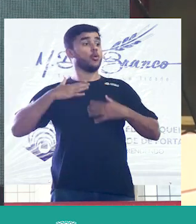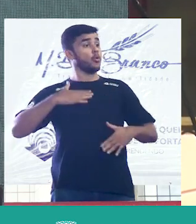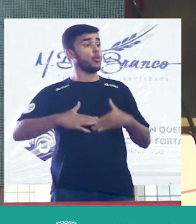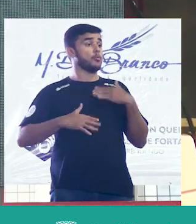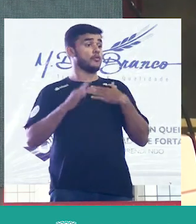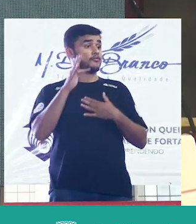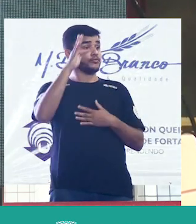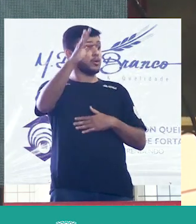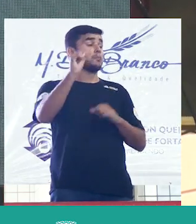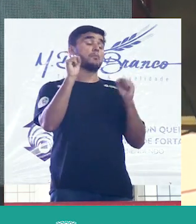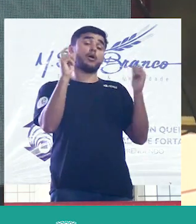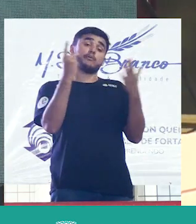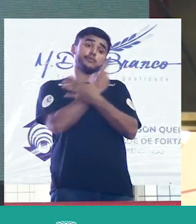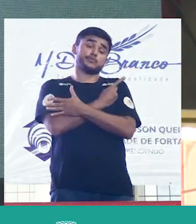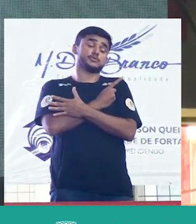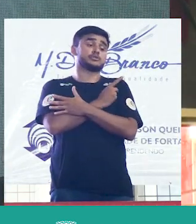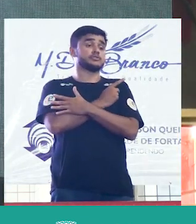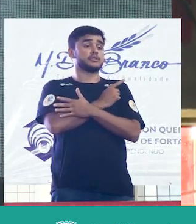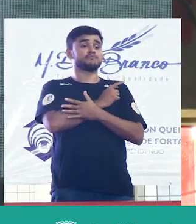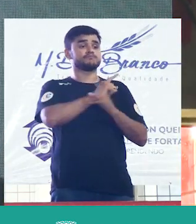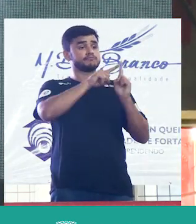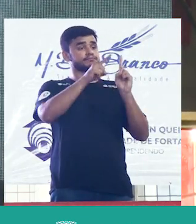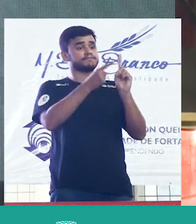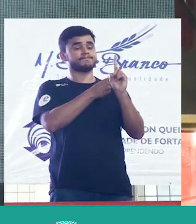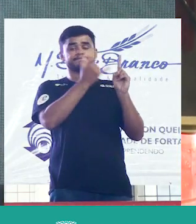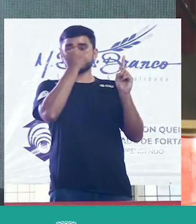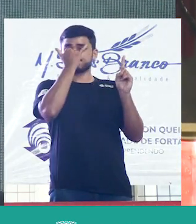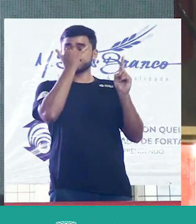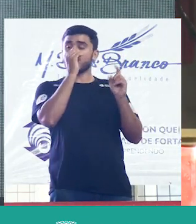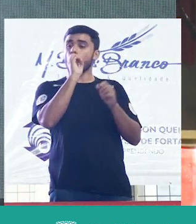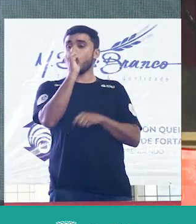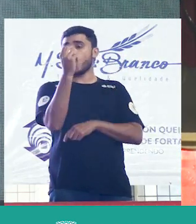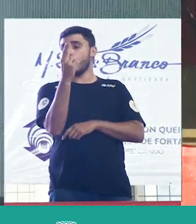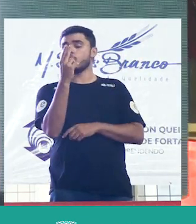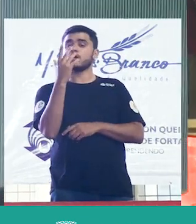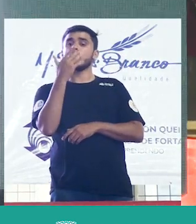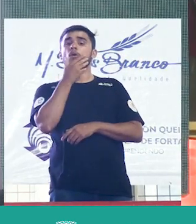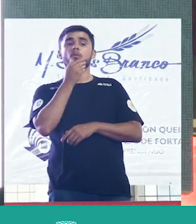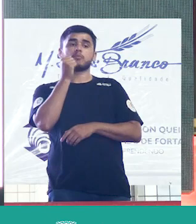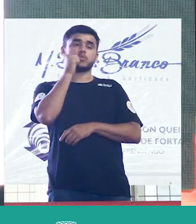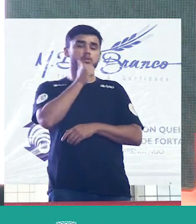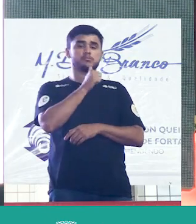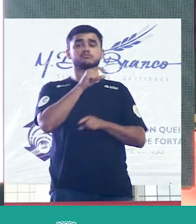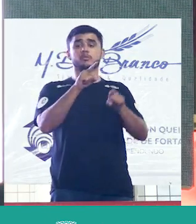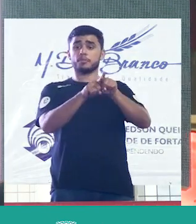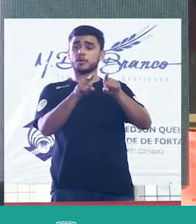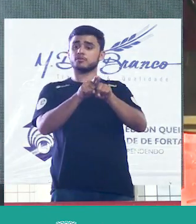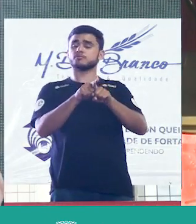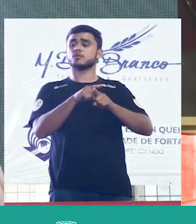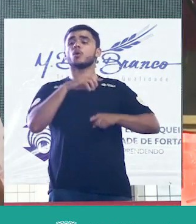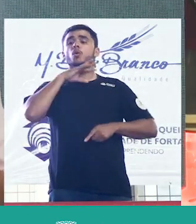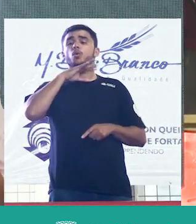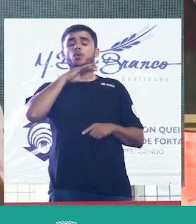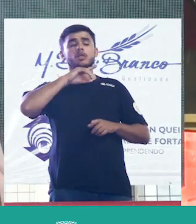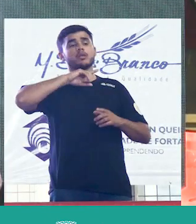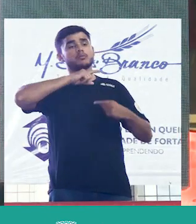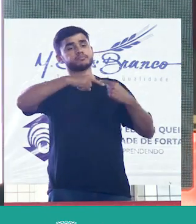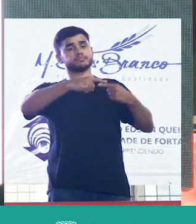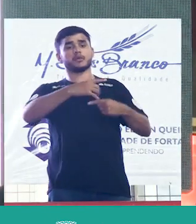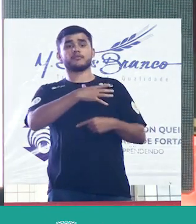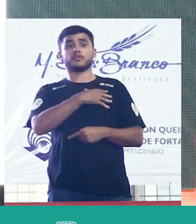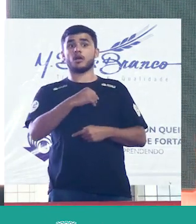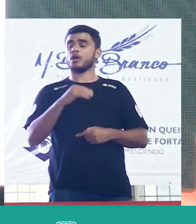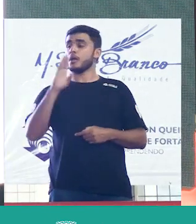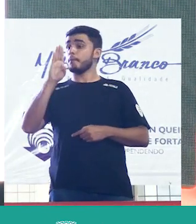futuro causam infertilidade nas crianças. Por causa disso, o bisfenol ele é banido desse tipo de